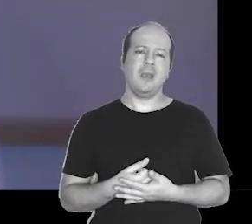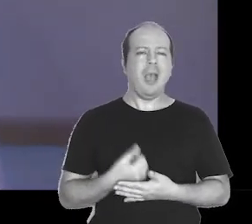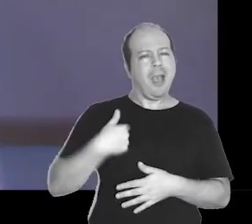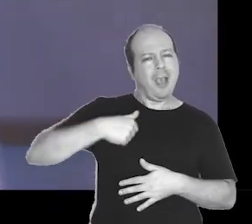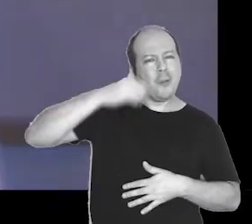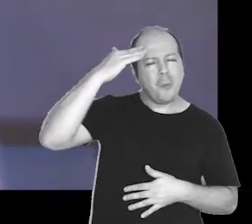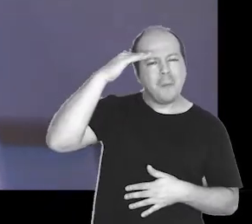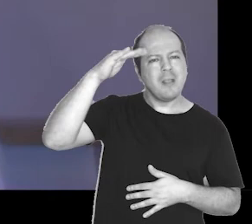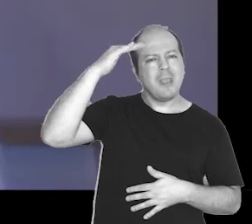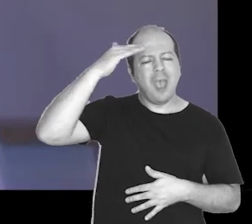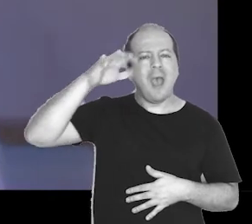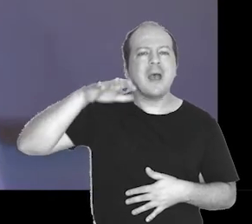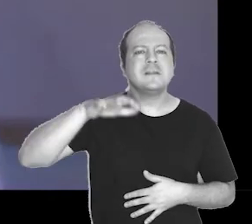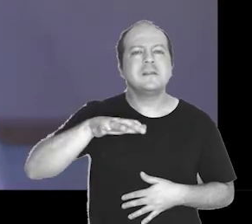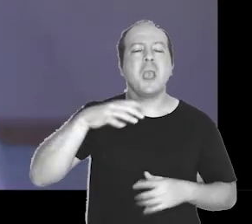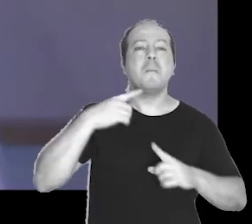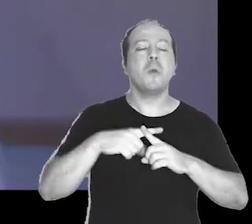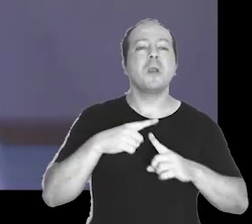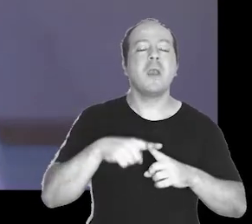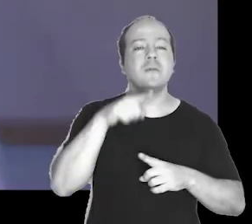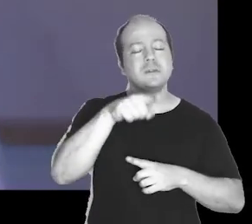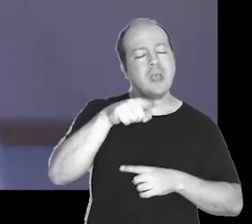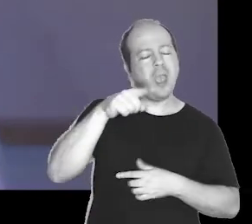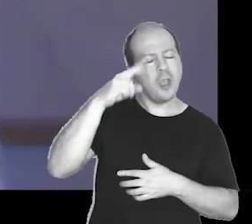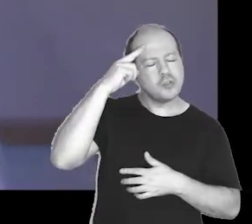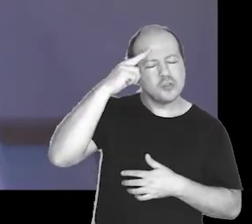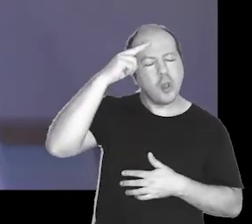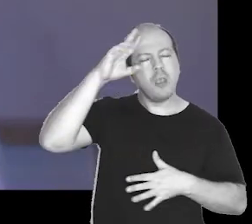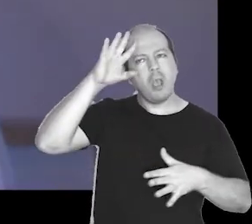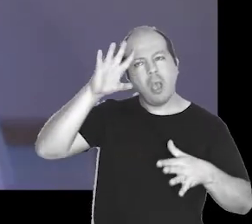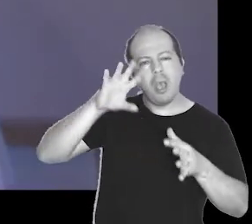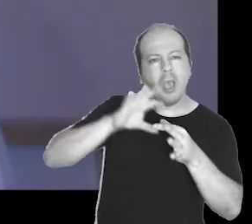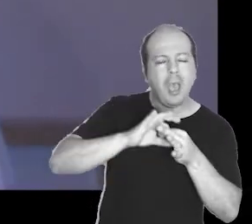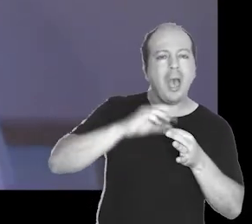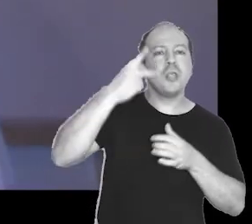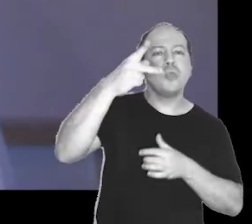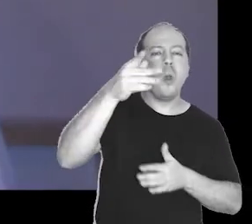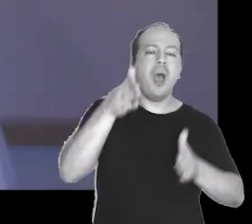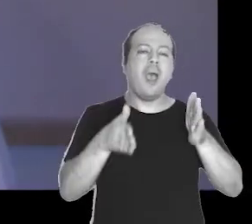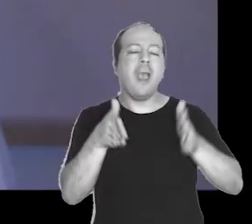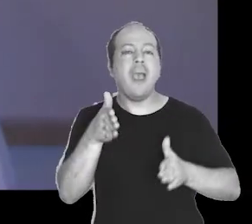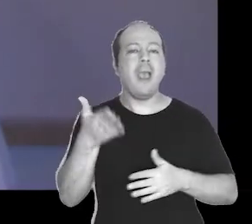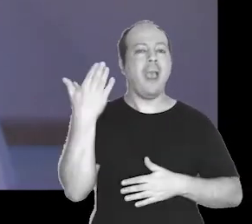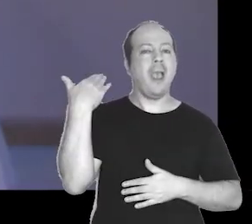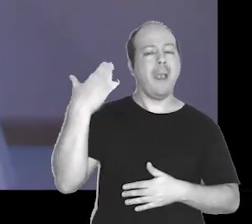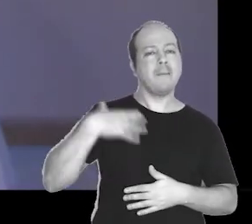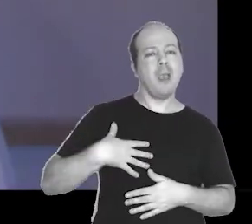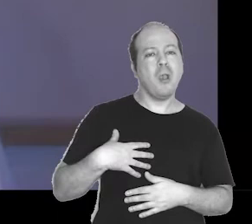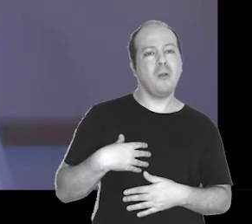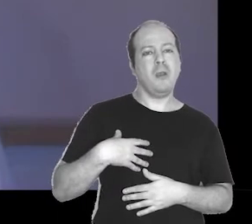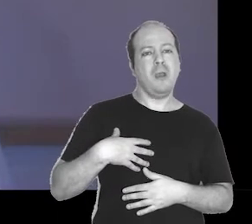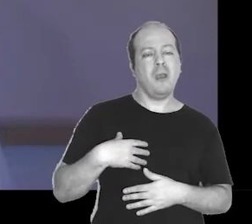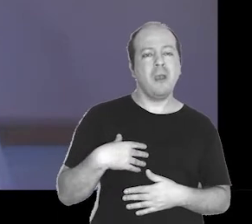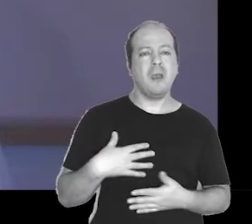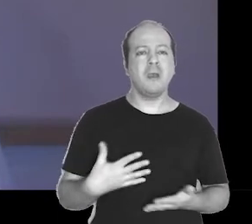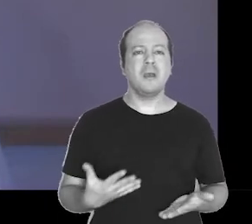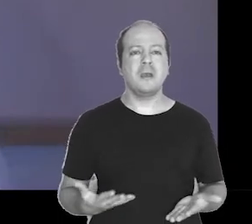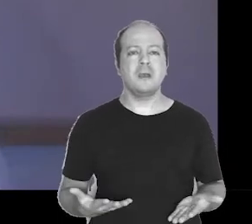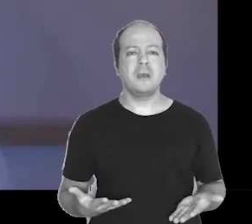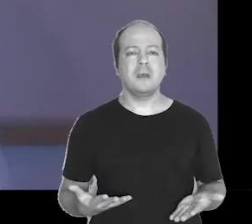Compreendemos assim por que você associou o sonho do abutre com a sua época de lactância.